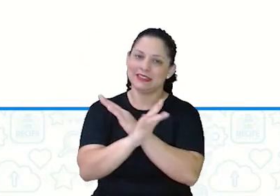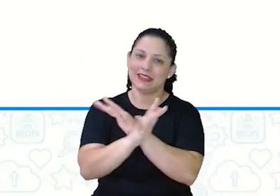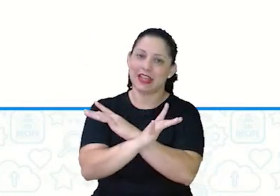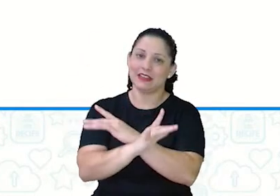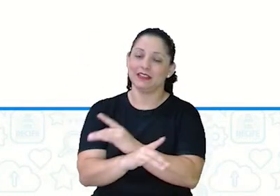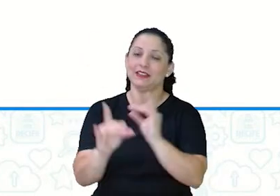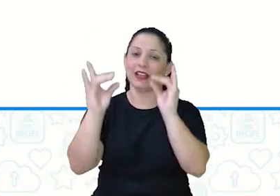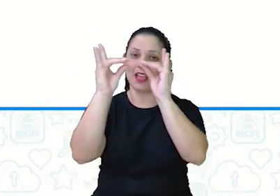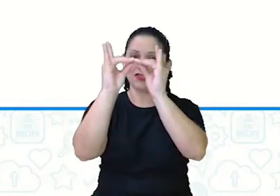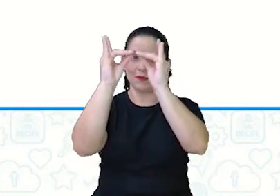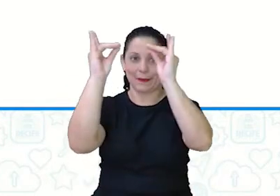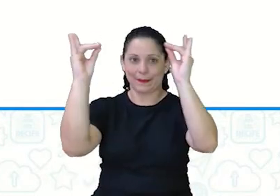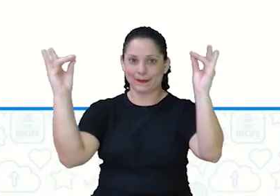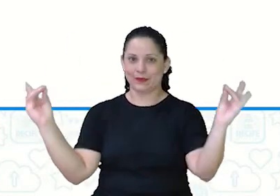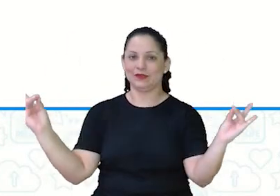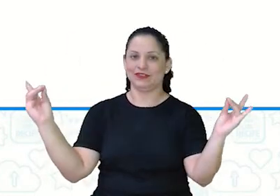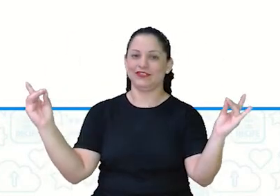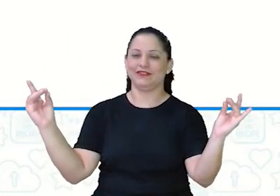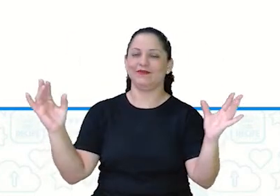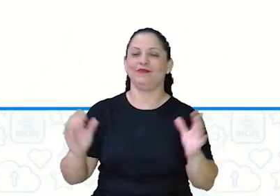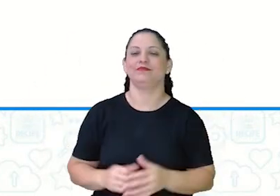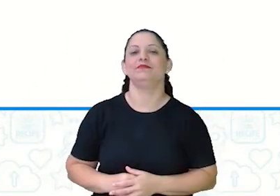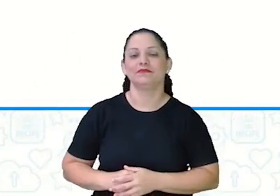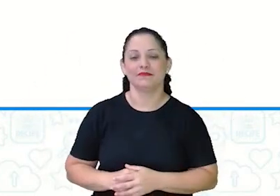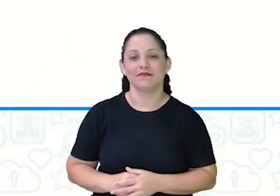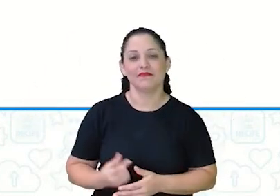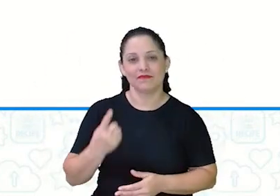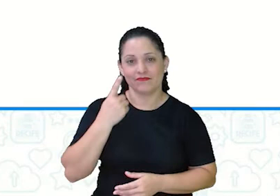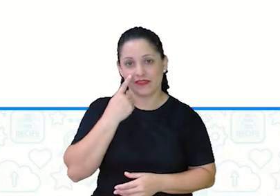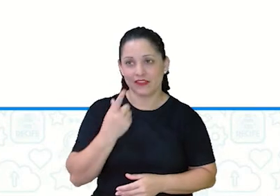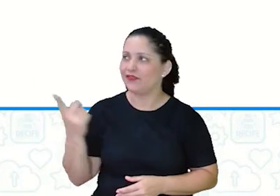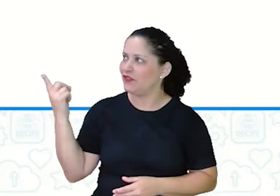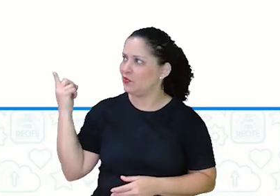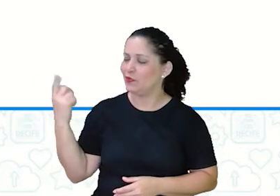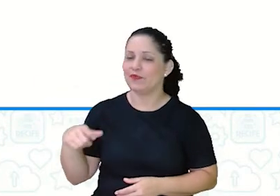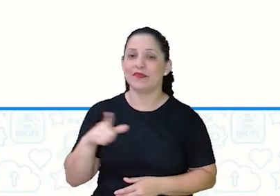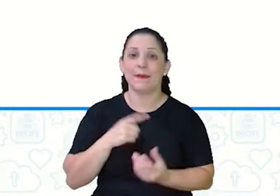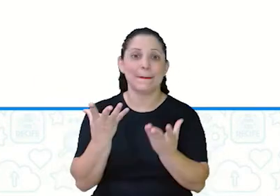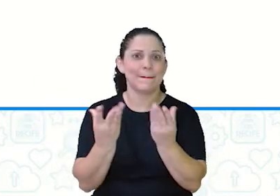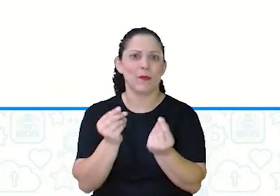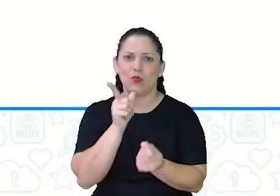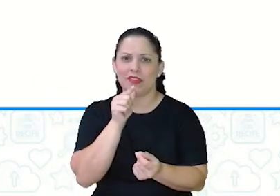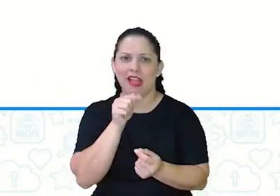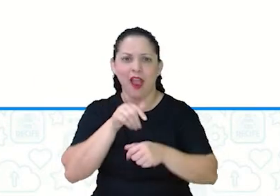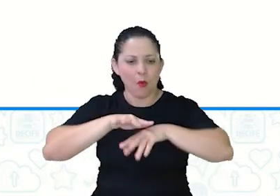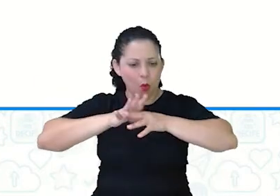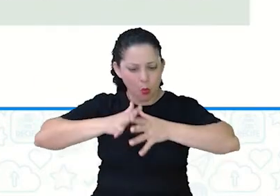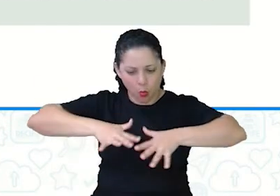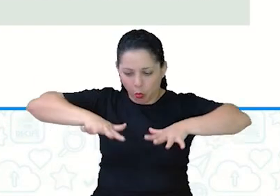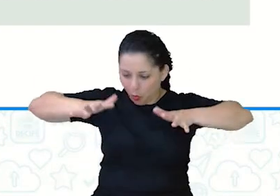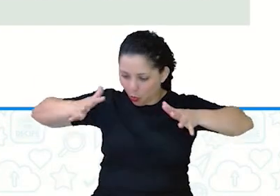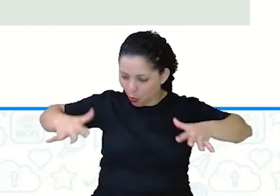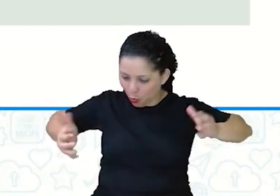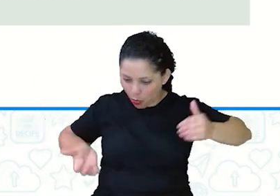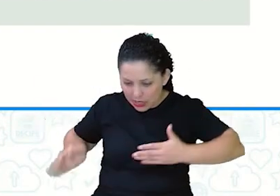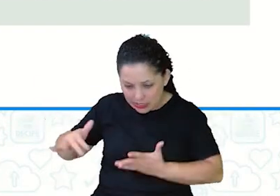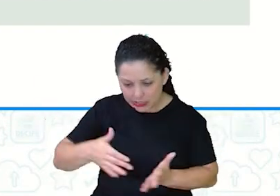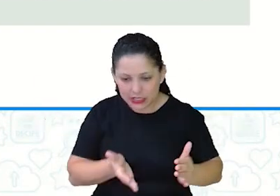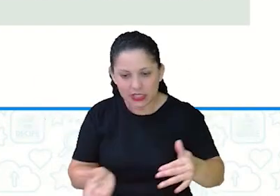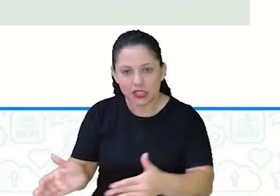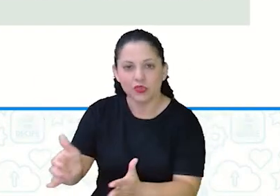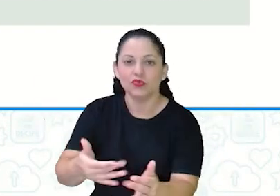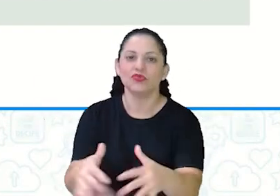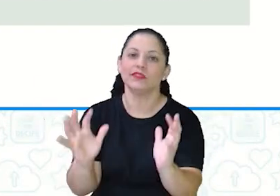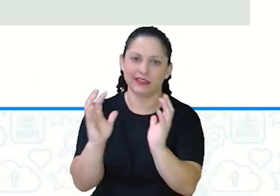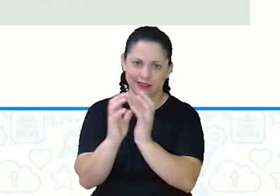quê? São as pontes. Como a gente viu, a gente tem muita água em torno da nossa cidade, não é verdade?